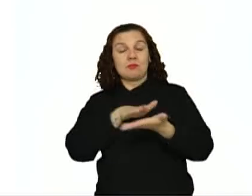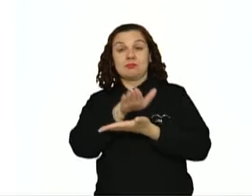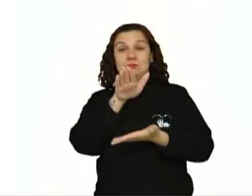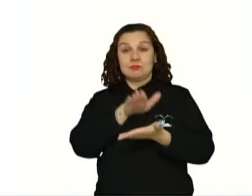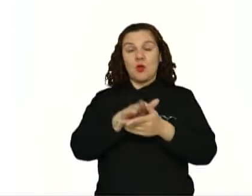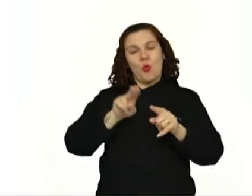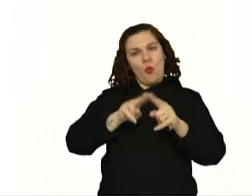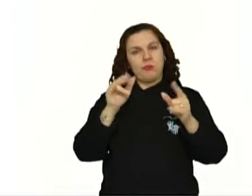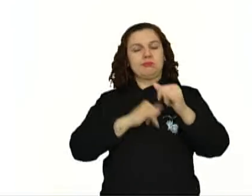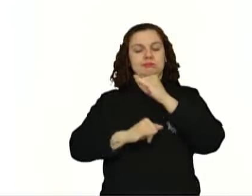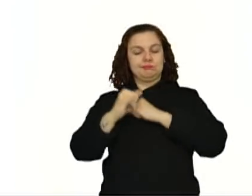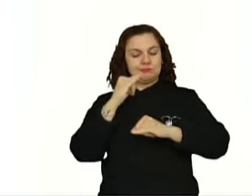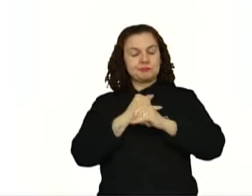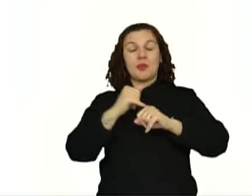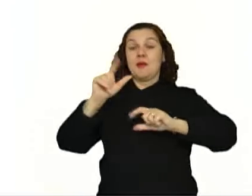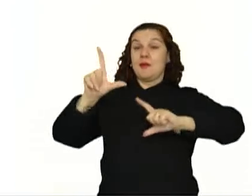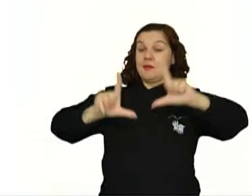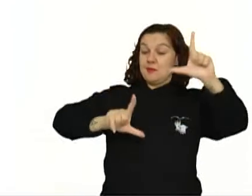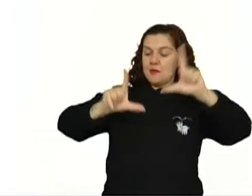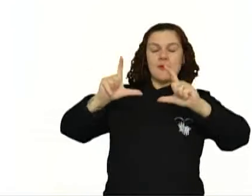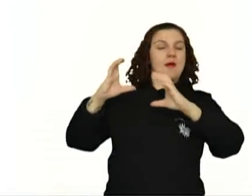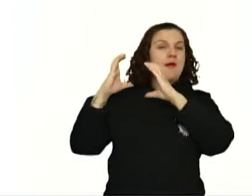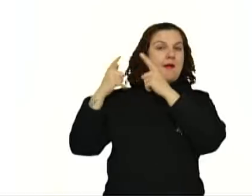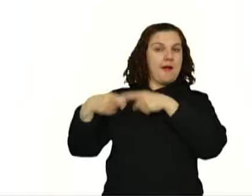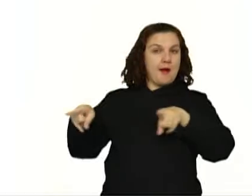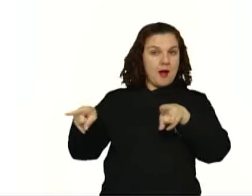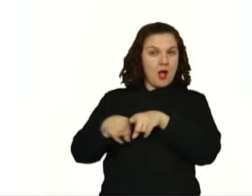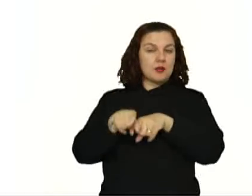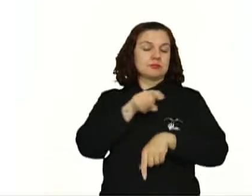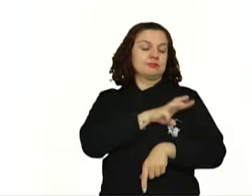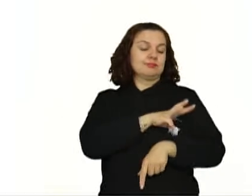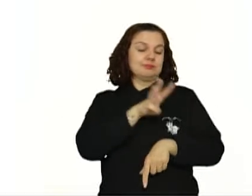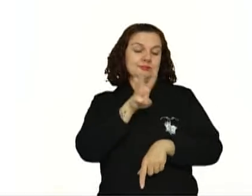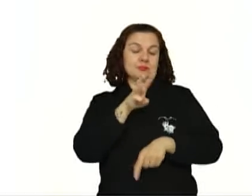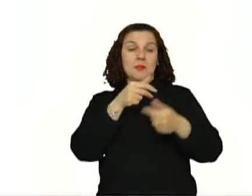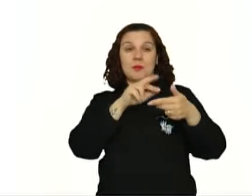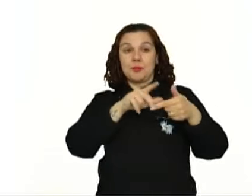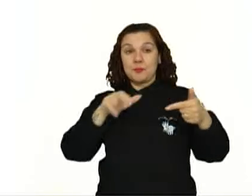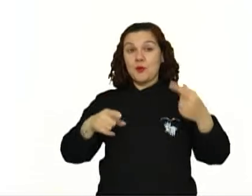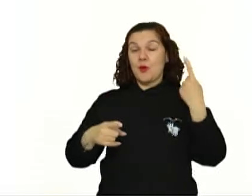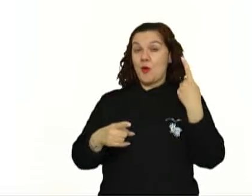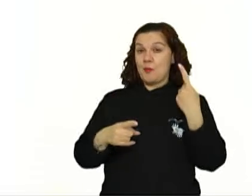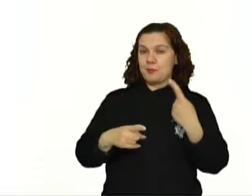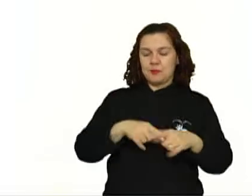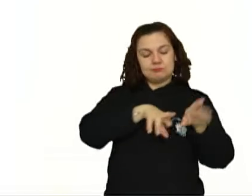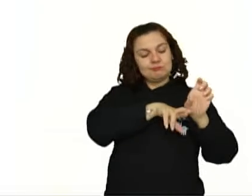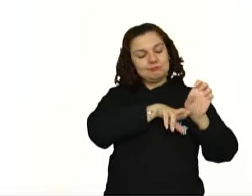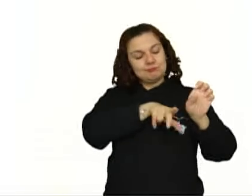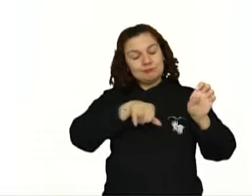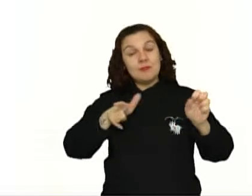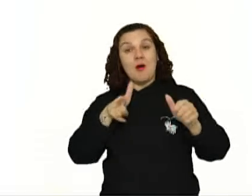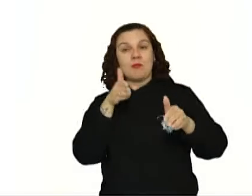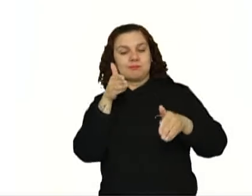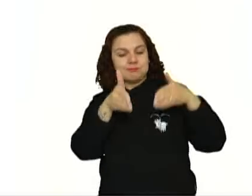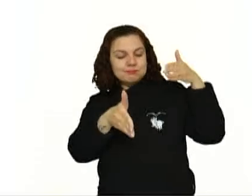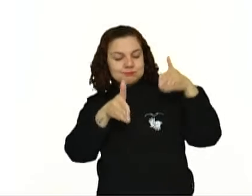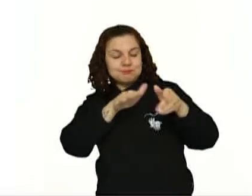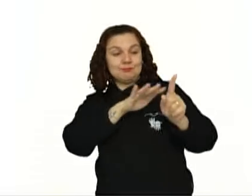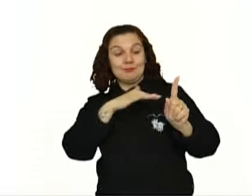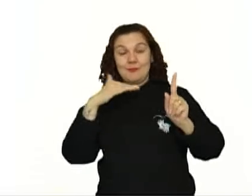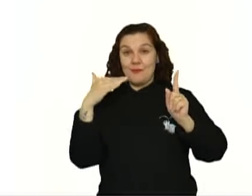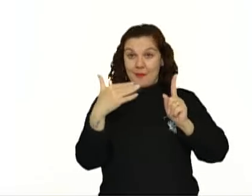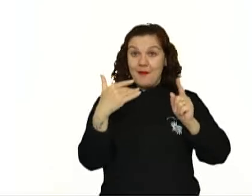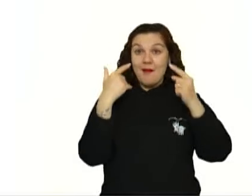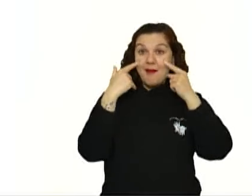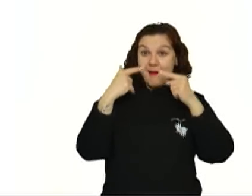e digitais, TV, rádio, blogs, etc. Pois a diversidade dos meios é grande